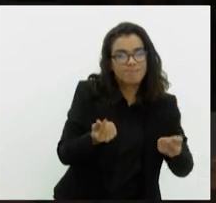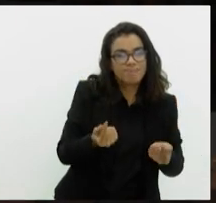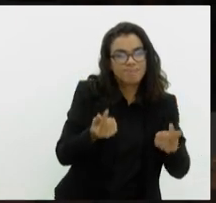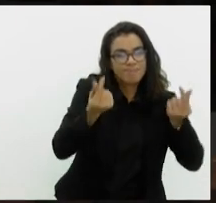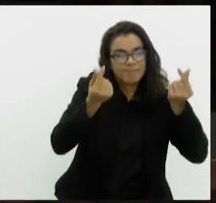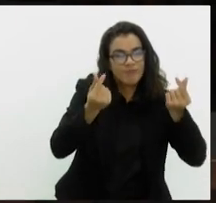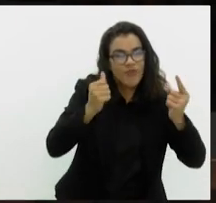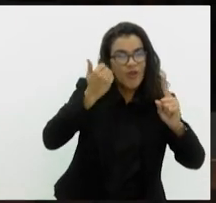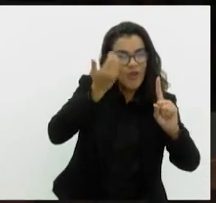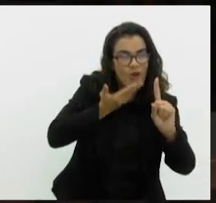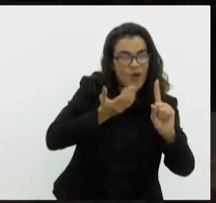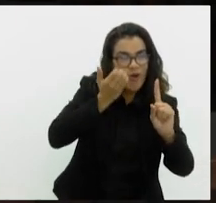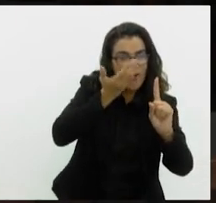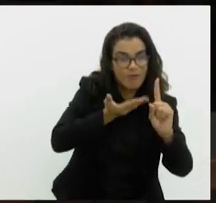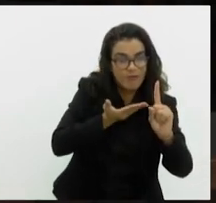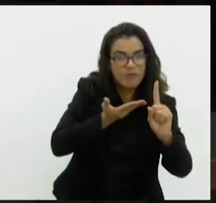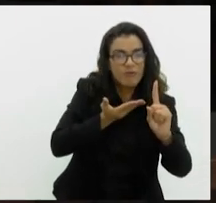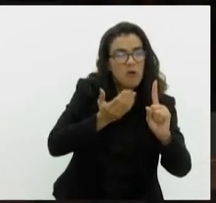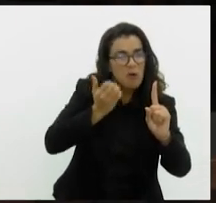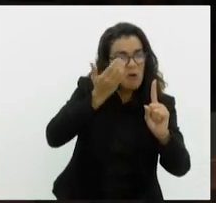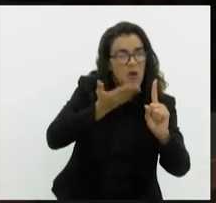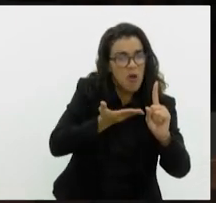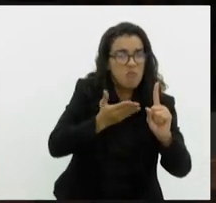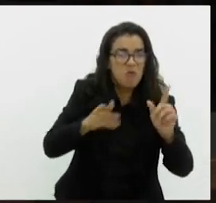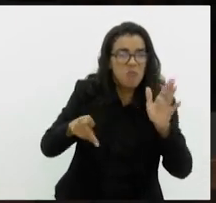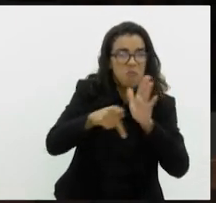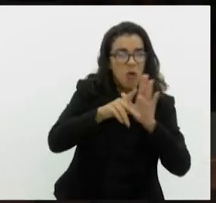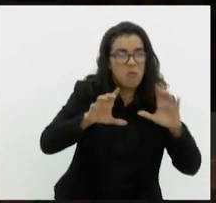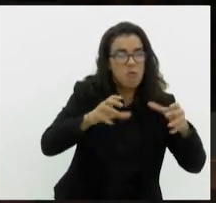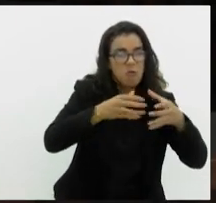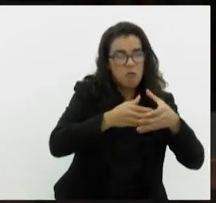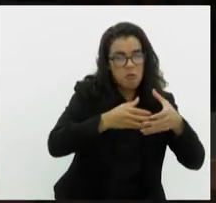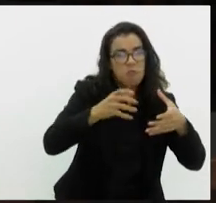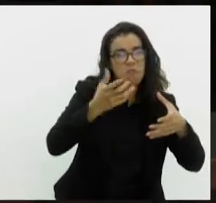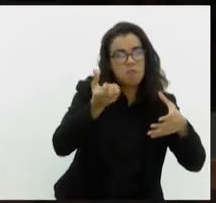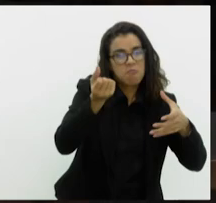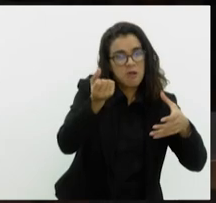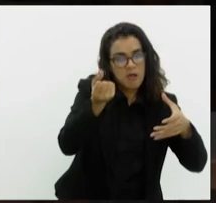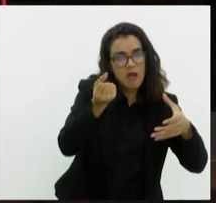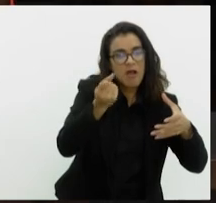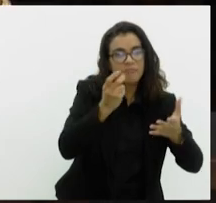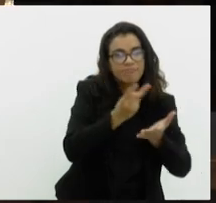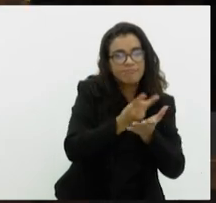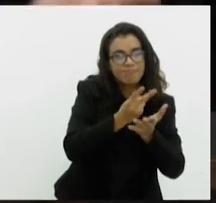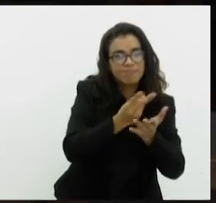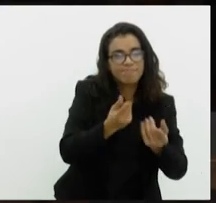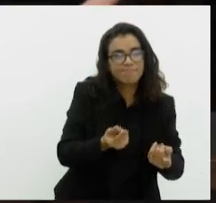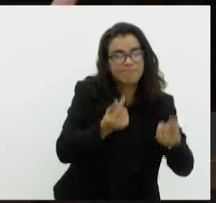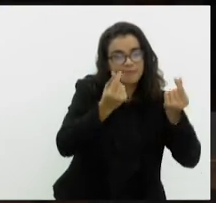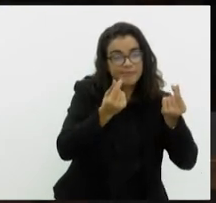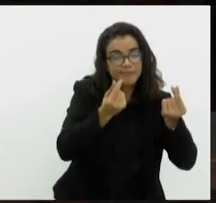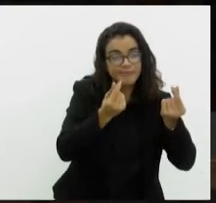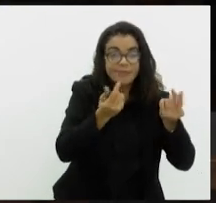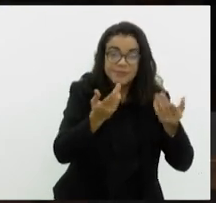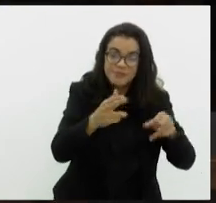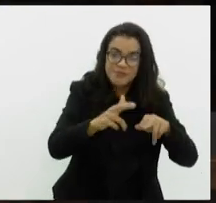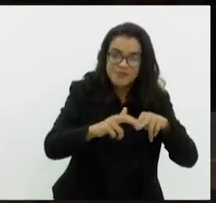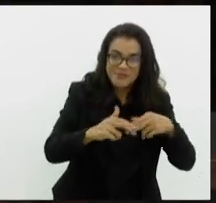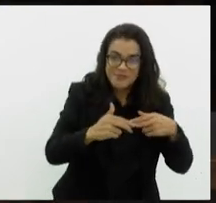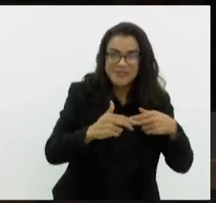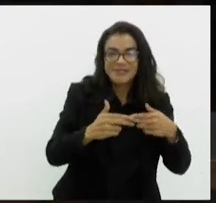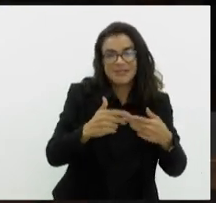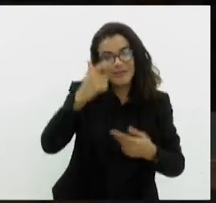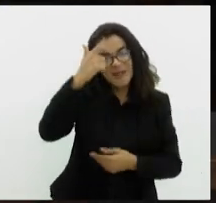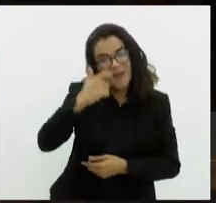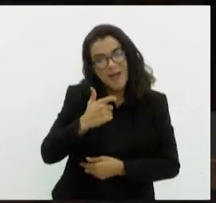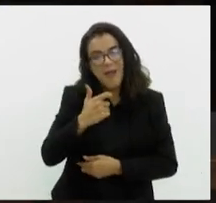foram homenageados aqui? Porque eles homenagearam os deles, os mesmos brancos de sempre, endinheirados de sempre. É por isso que eu